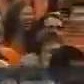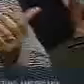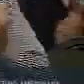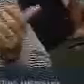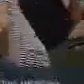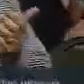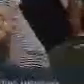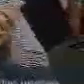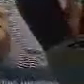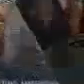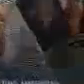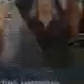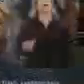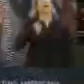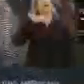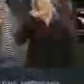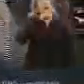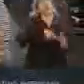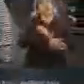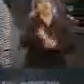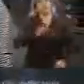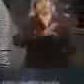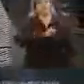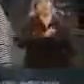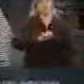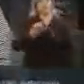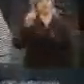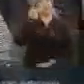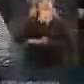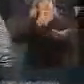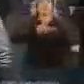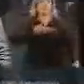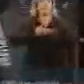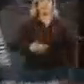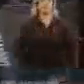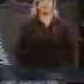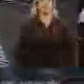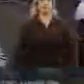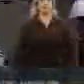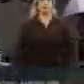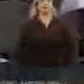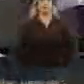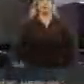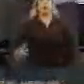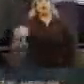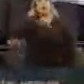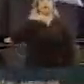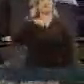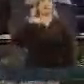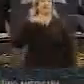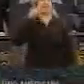Eu acho, queridos companheiros e companheiras, vocês estão